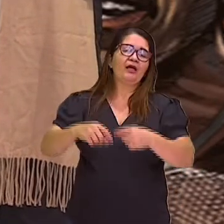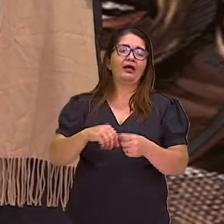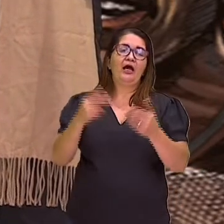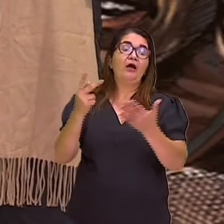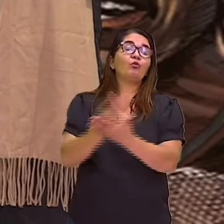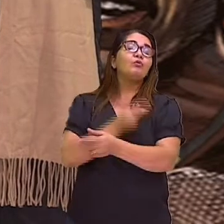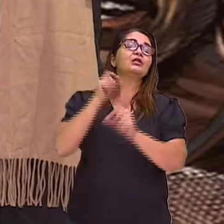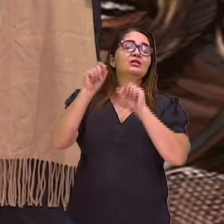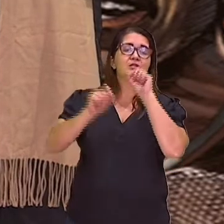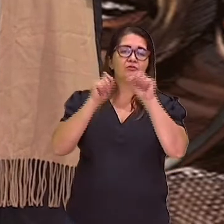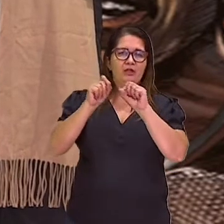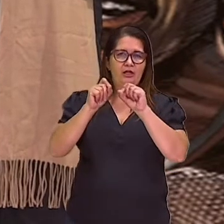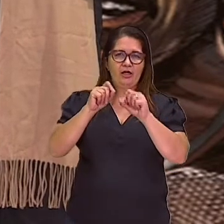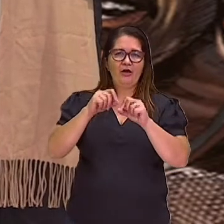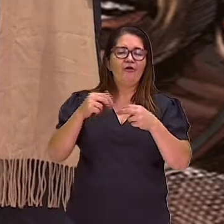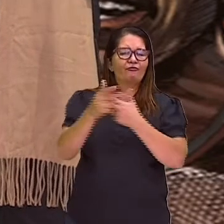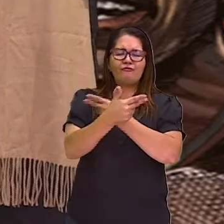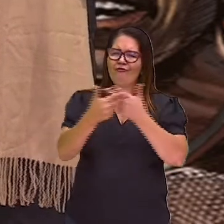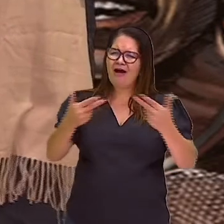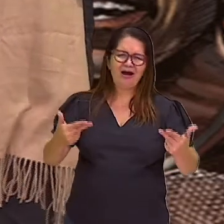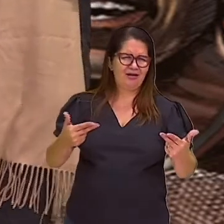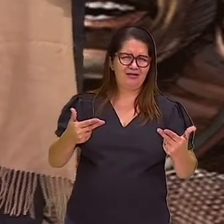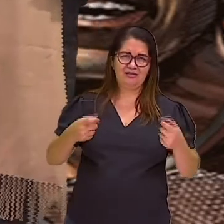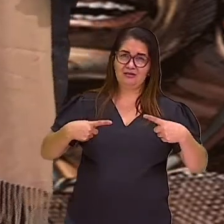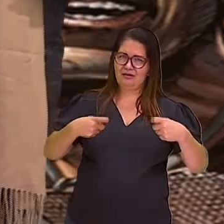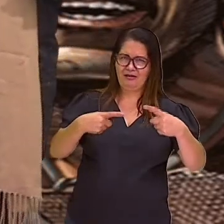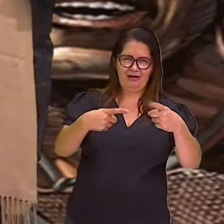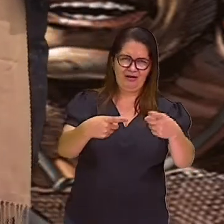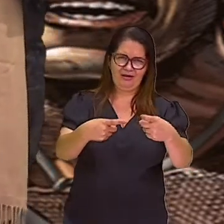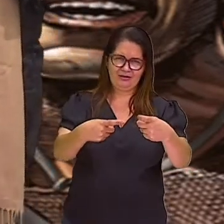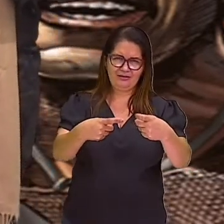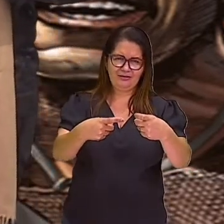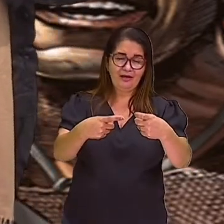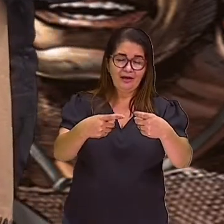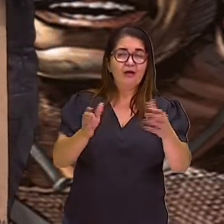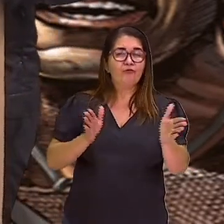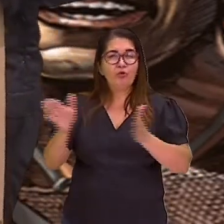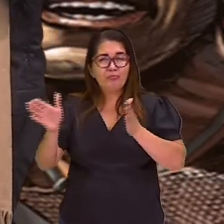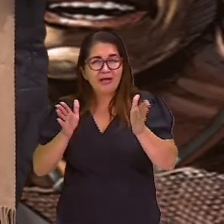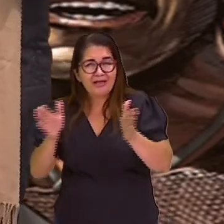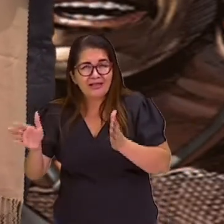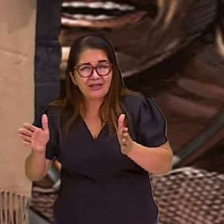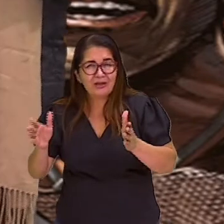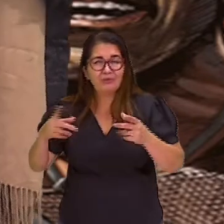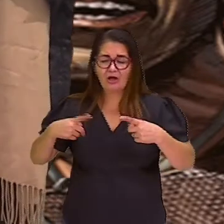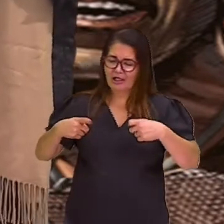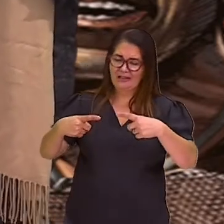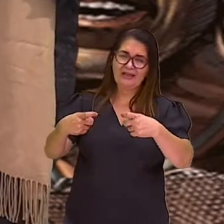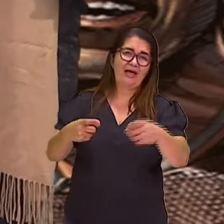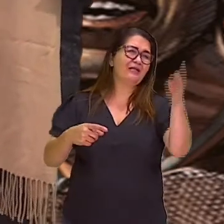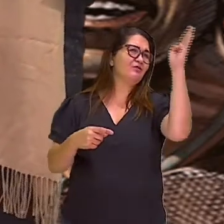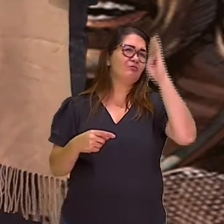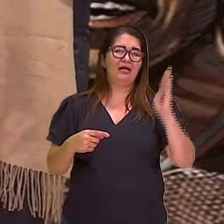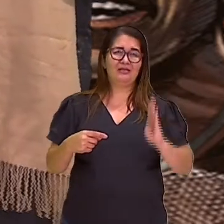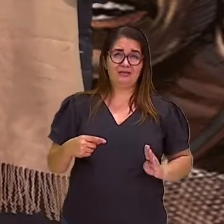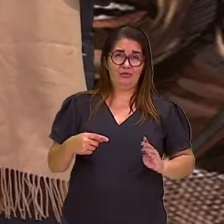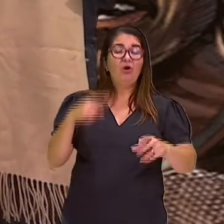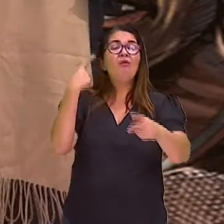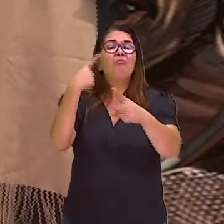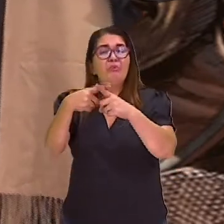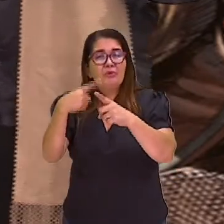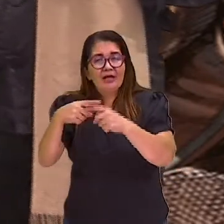Praticamente 10 anos, não é isso? Esse período de batalhas ficou conhecido como Guerras Brasílicas e